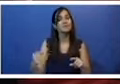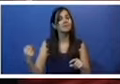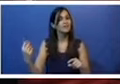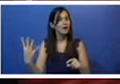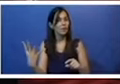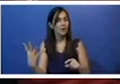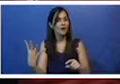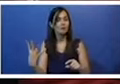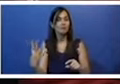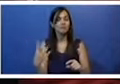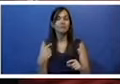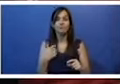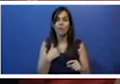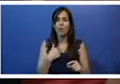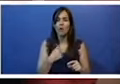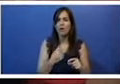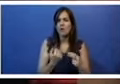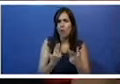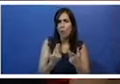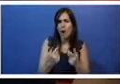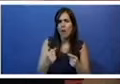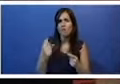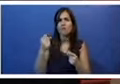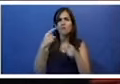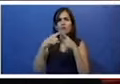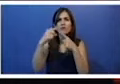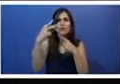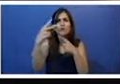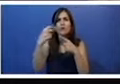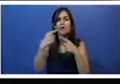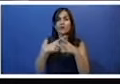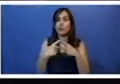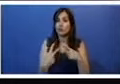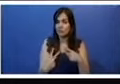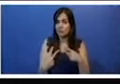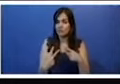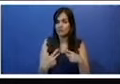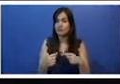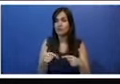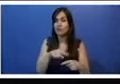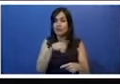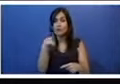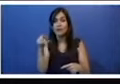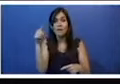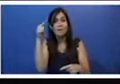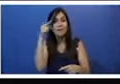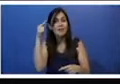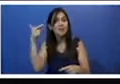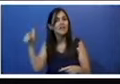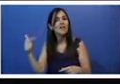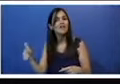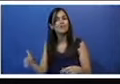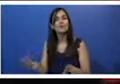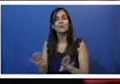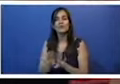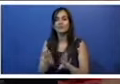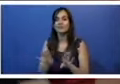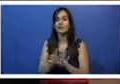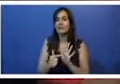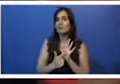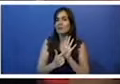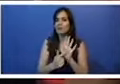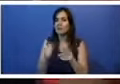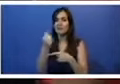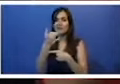dois em cima multiplica por dois embaixo agora pensem nas outras outra fração Para representar